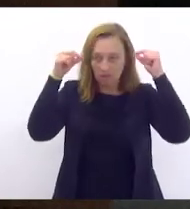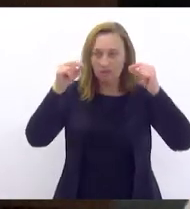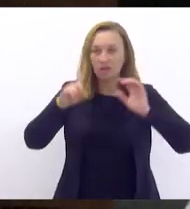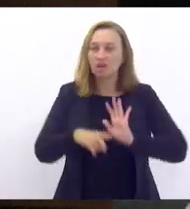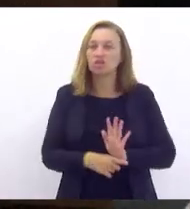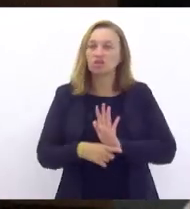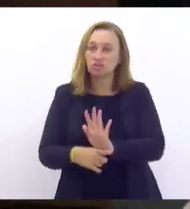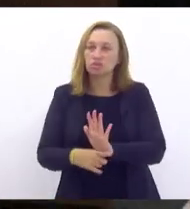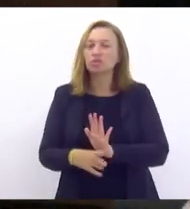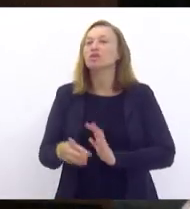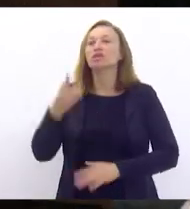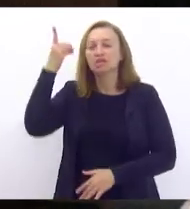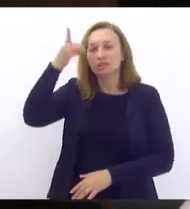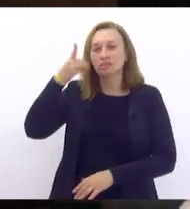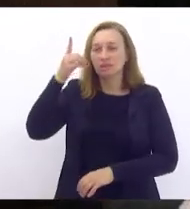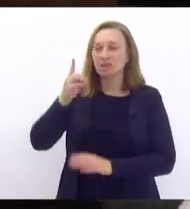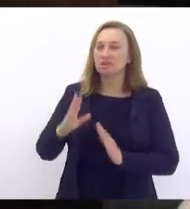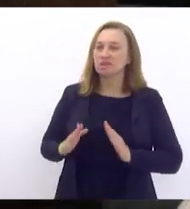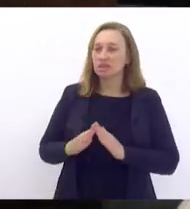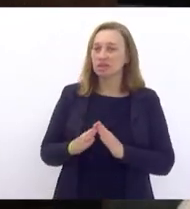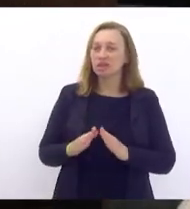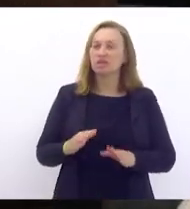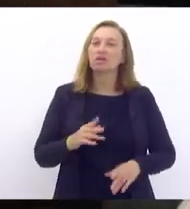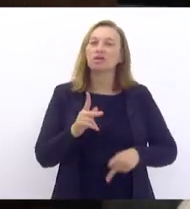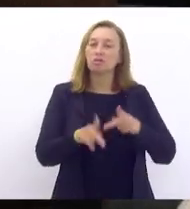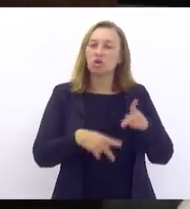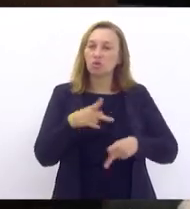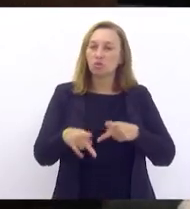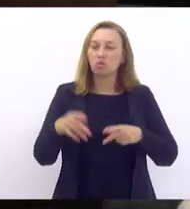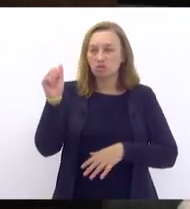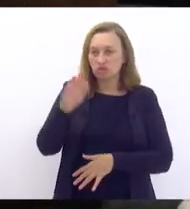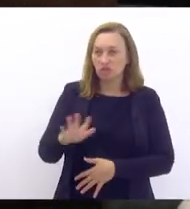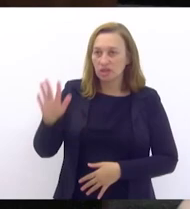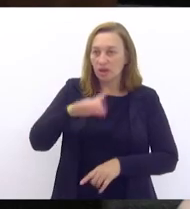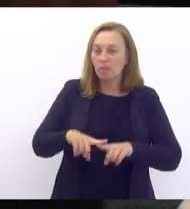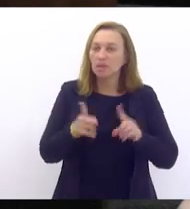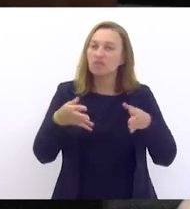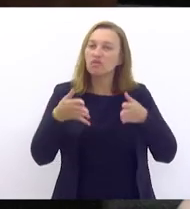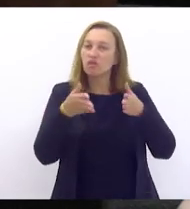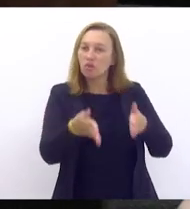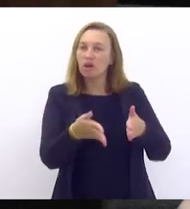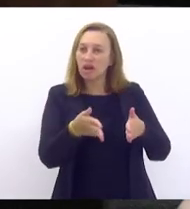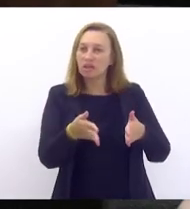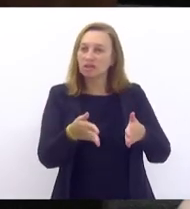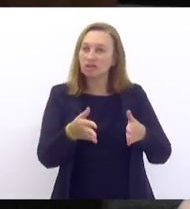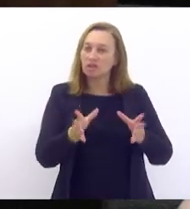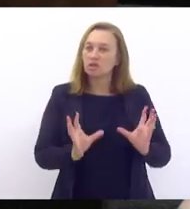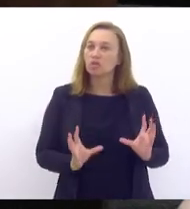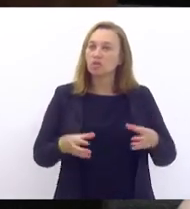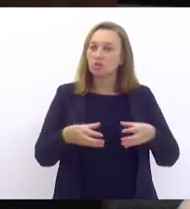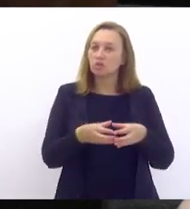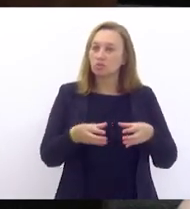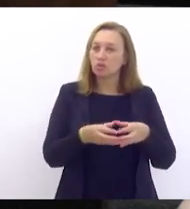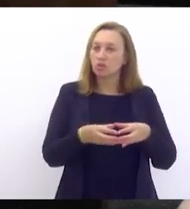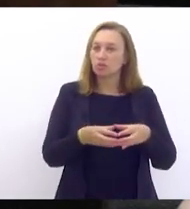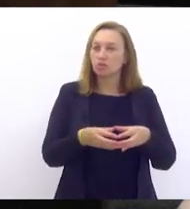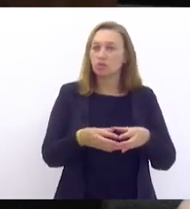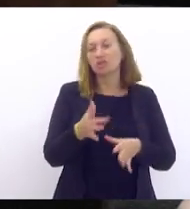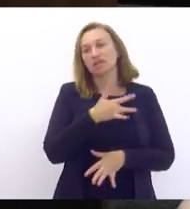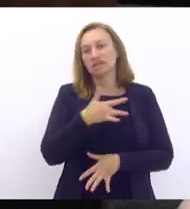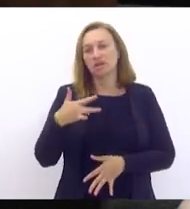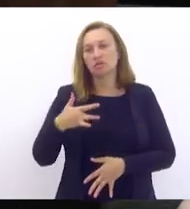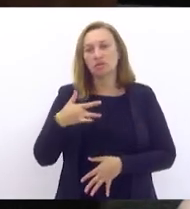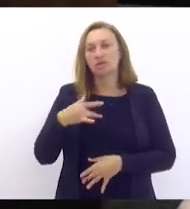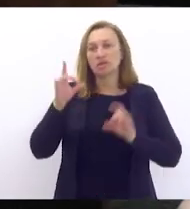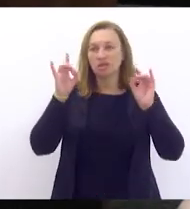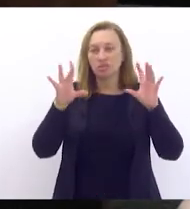enquanto parlamentar desta casa, para a população fluminense em geral, mas muito focadamente para a comunidade que promove a saúde, e